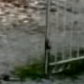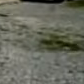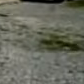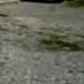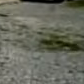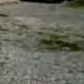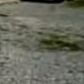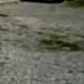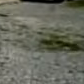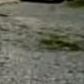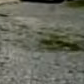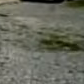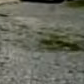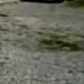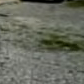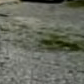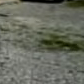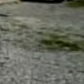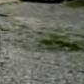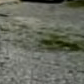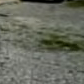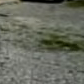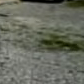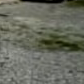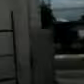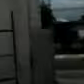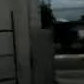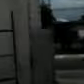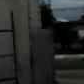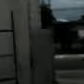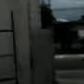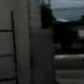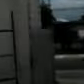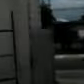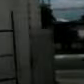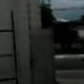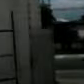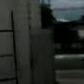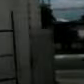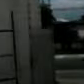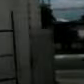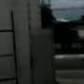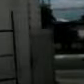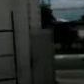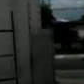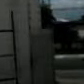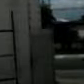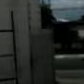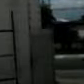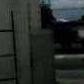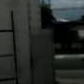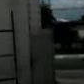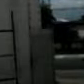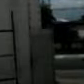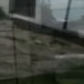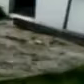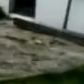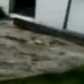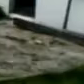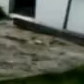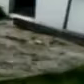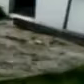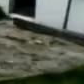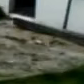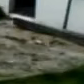membros uniram esforços em prol da construção desta igreja para adorar a Deus e servir a comunidade riograndina.